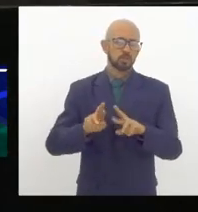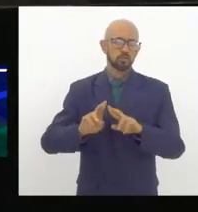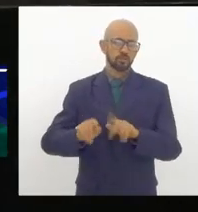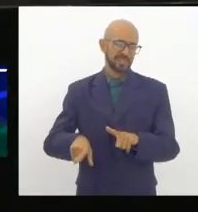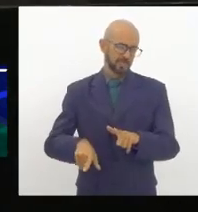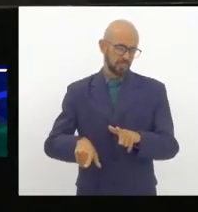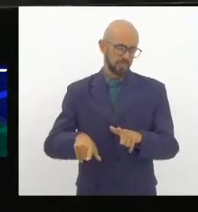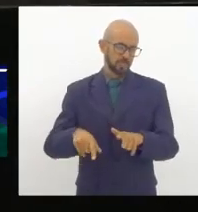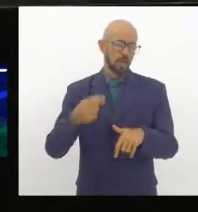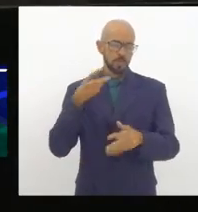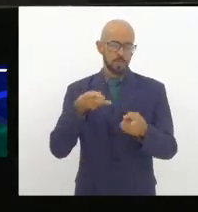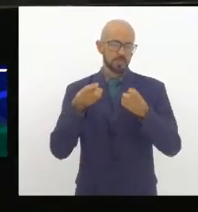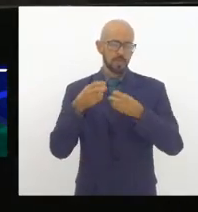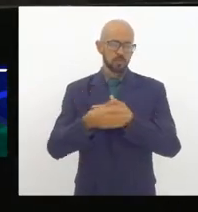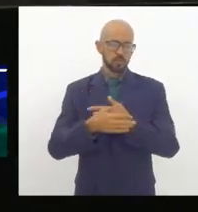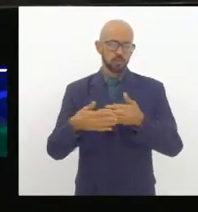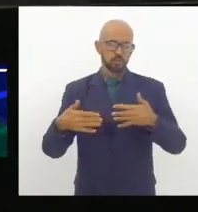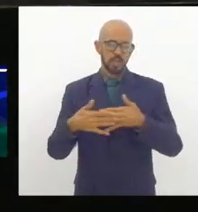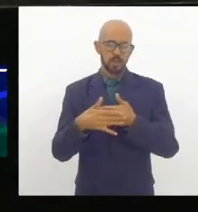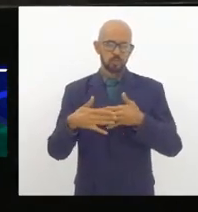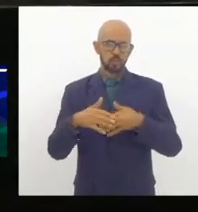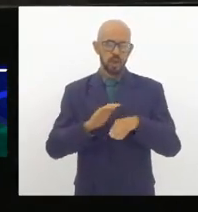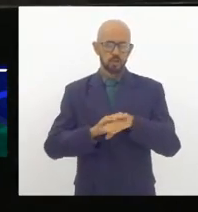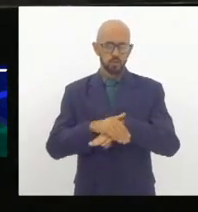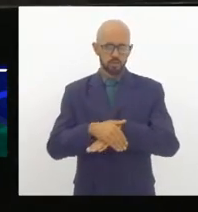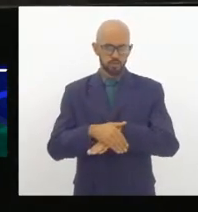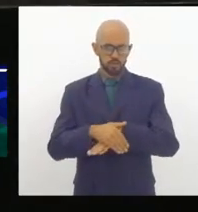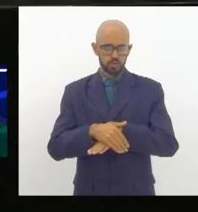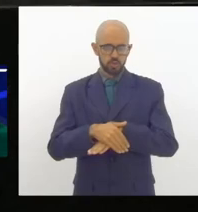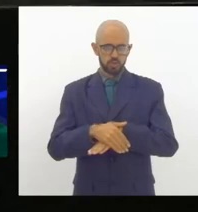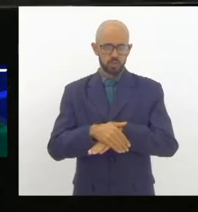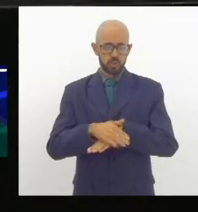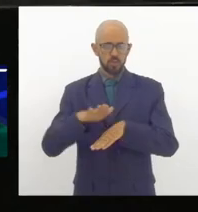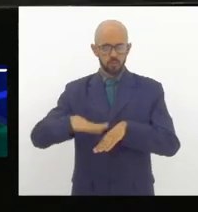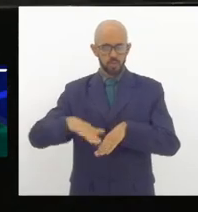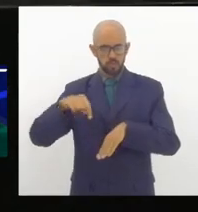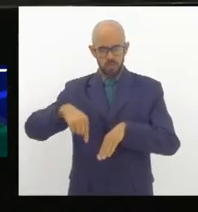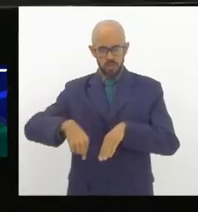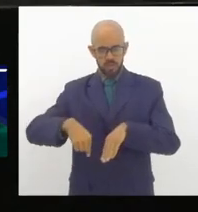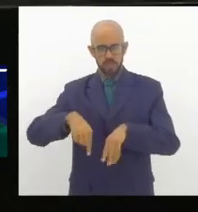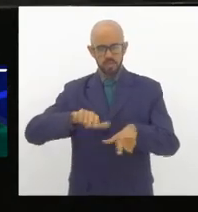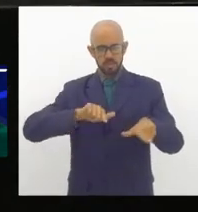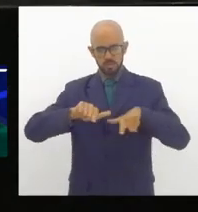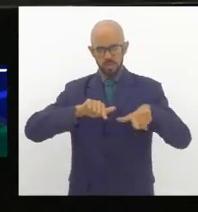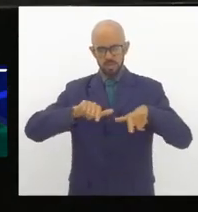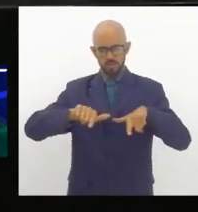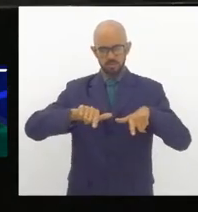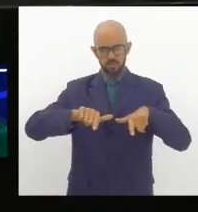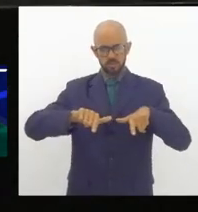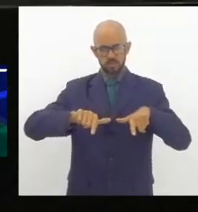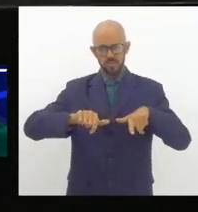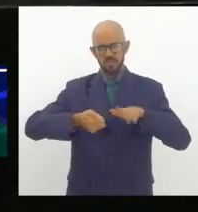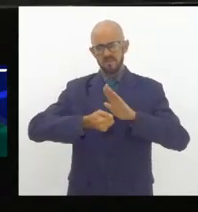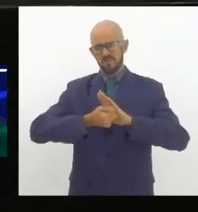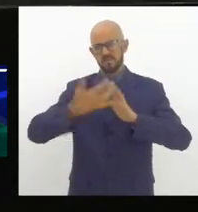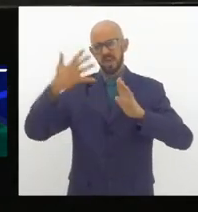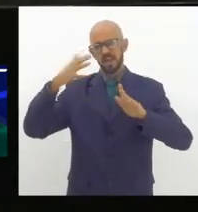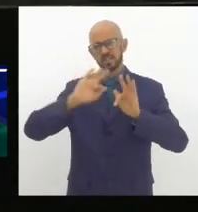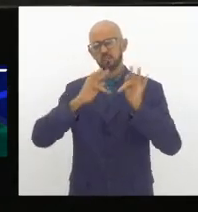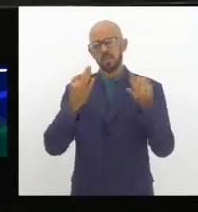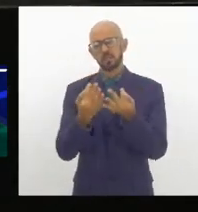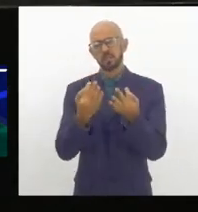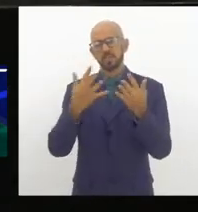centro da cidade Deputado da Célia Jordão à noite quando eu vou embora tipo aqui até mais tá trabalhando é são centenas de famílias